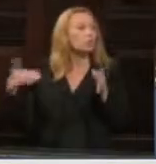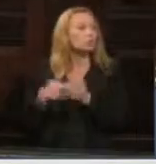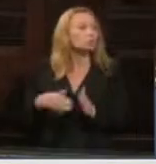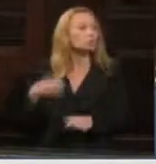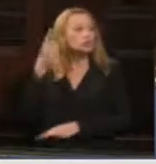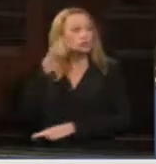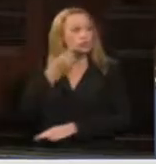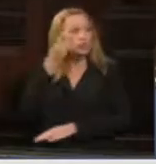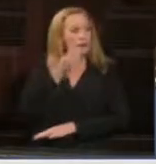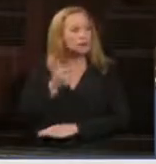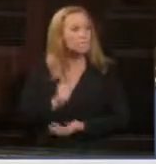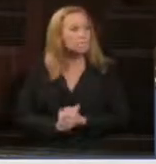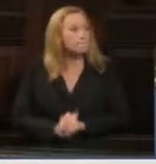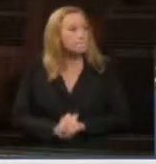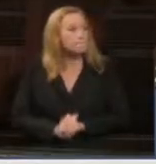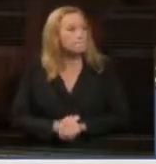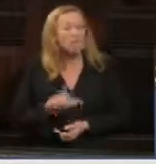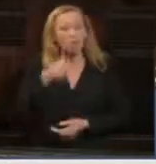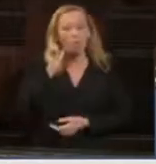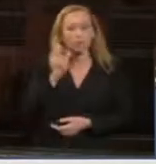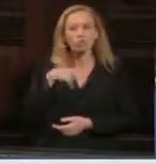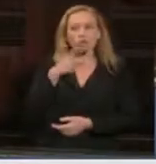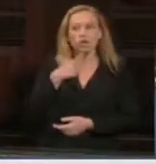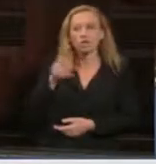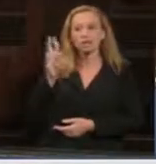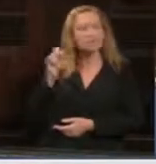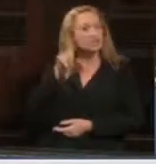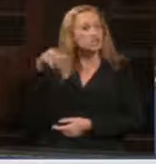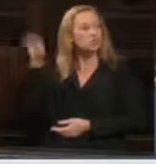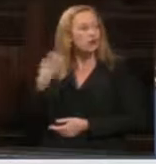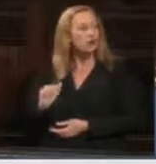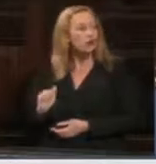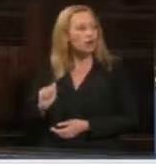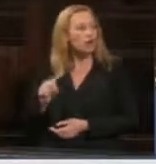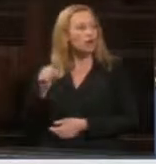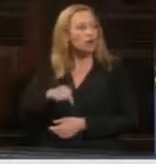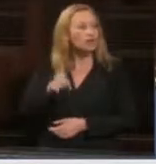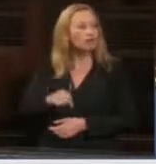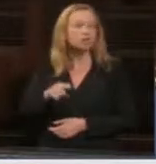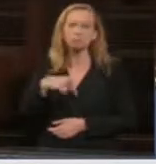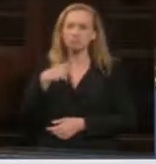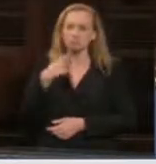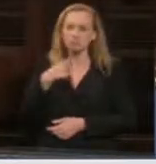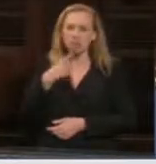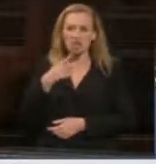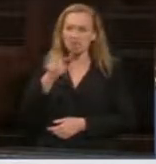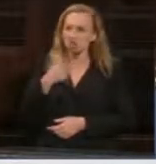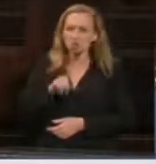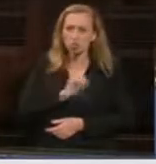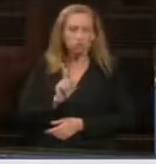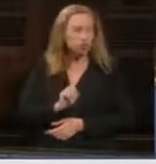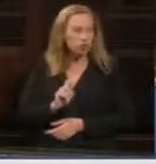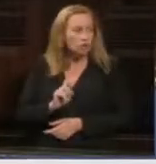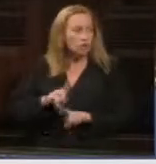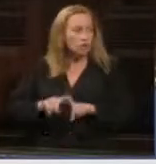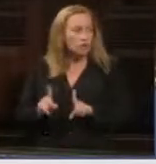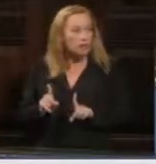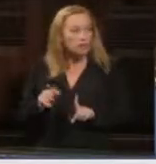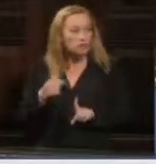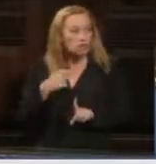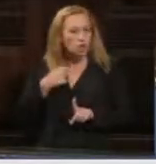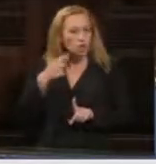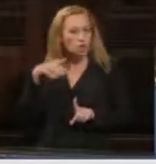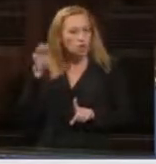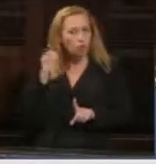no plock eu então falei sobre a venezuela aqui portanto não vou falar novamente mas houve intervenção de vossa excelência eu vi